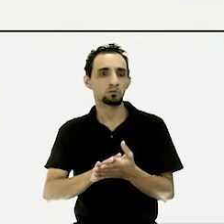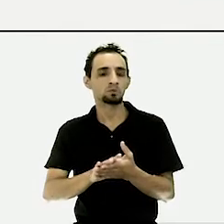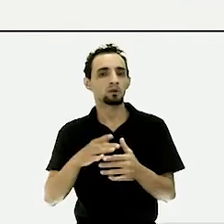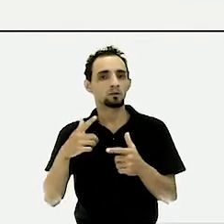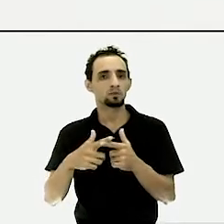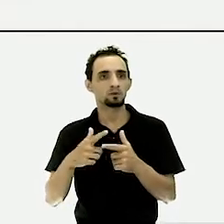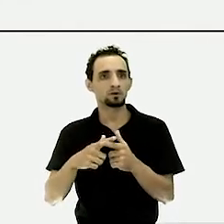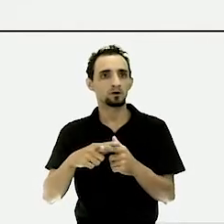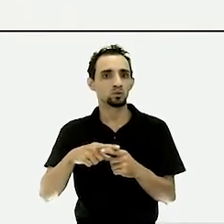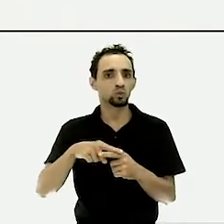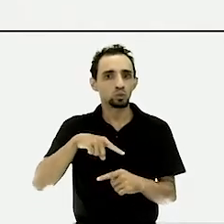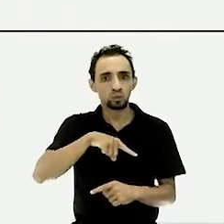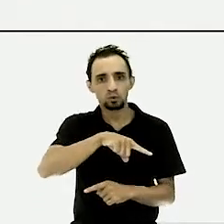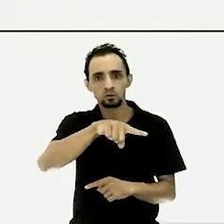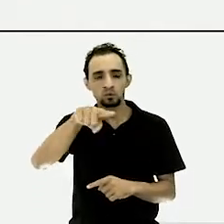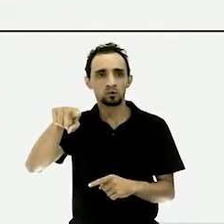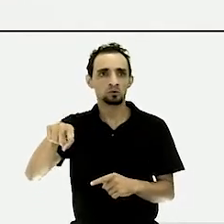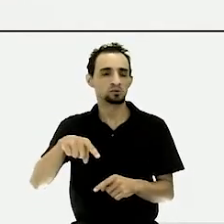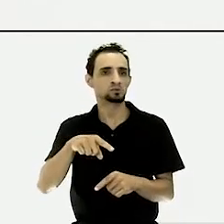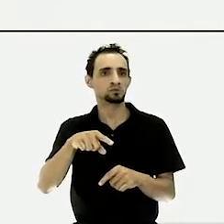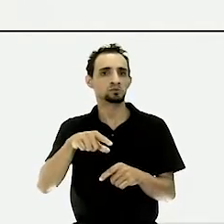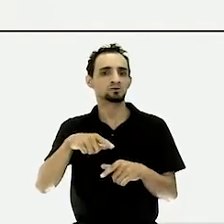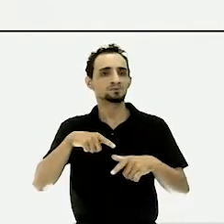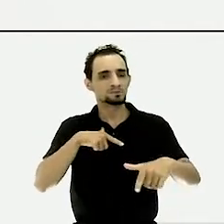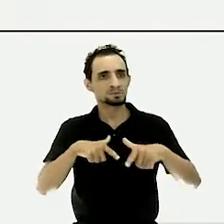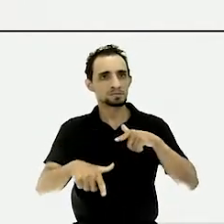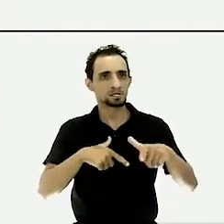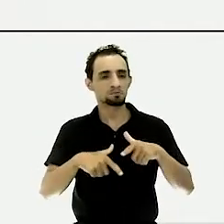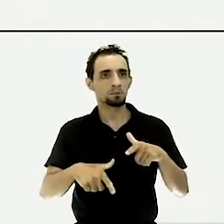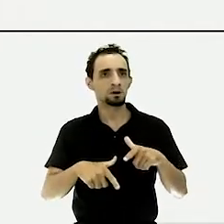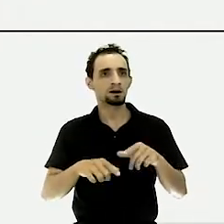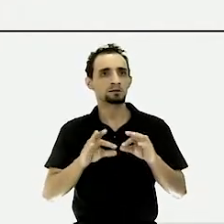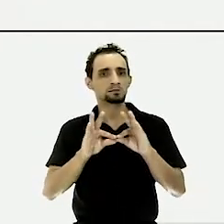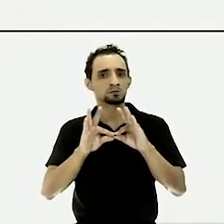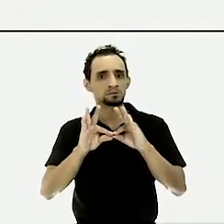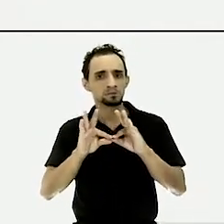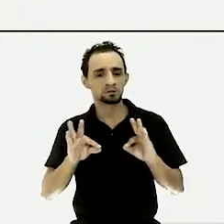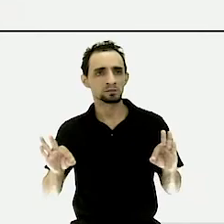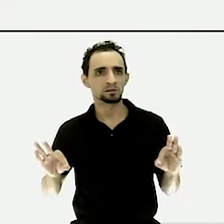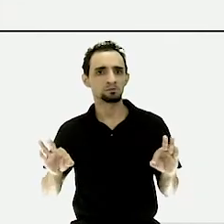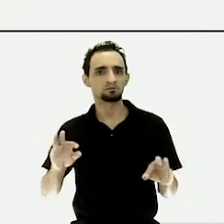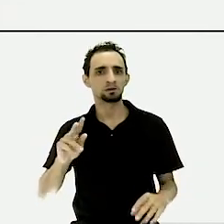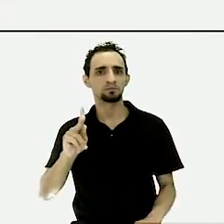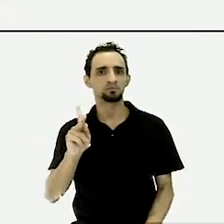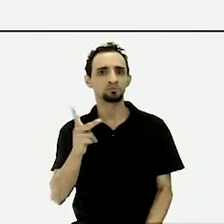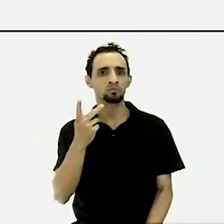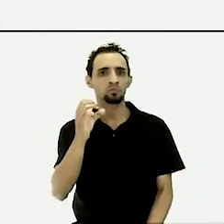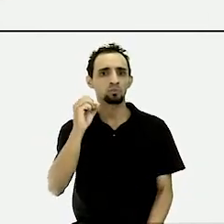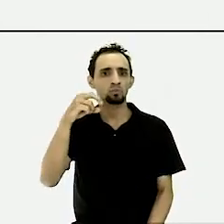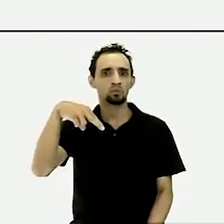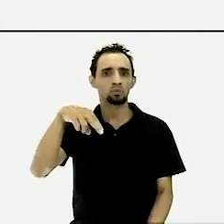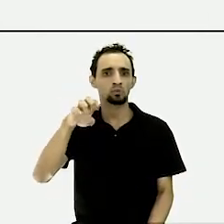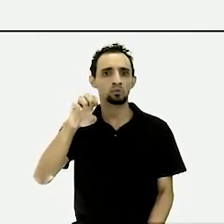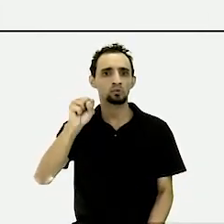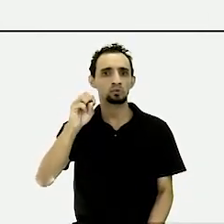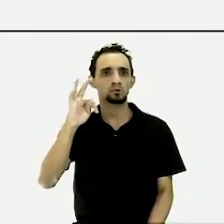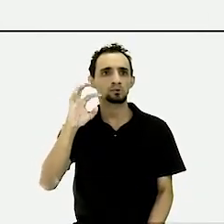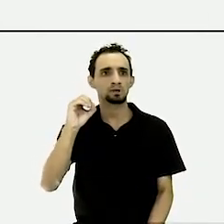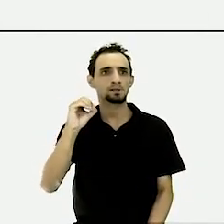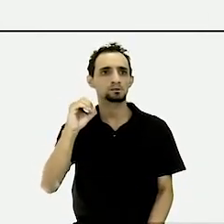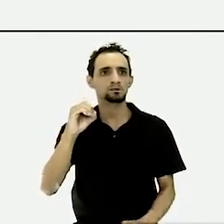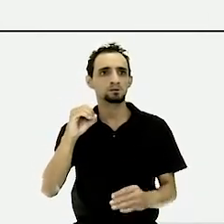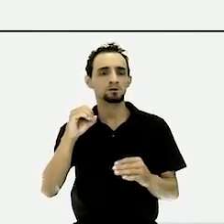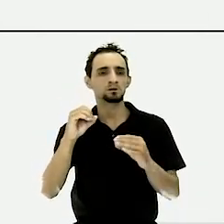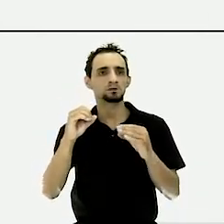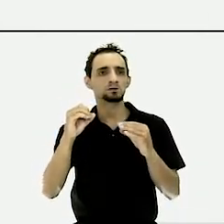primeiro. Se isso acontecer, e teria que passar pela Câmara. Então, vocês podem ter certeza que essa casa vai dar total apoio para vocês. Tá bom?